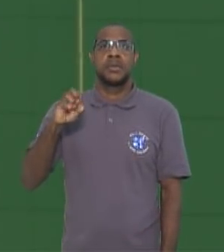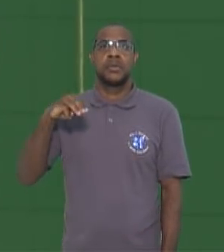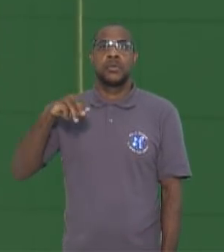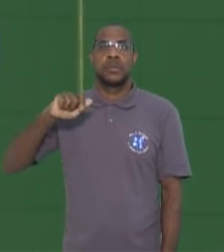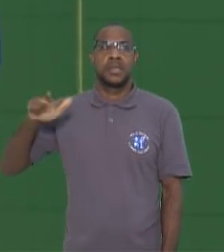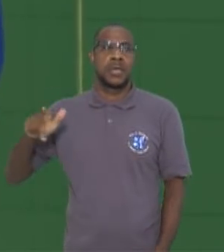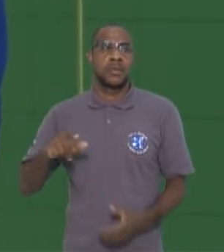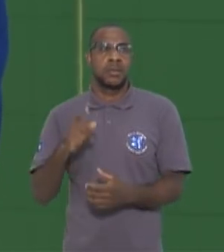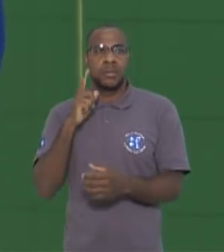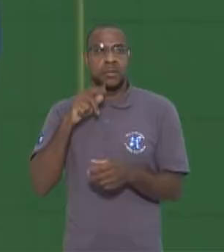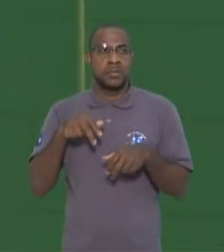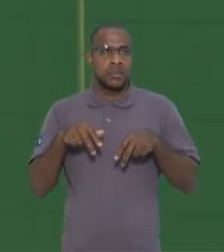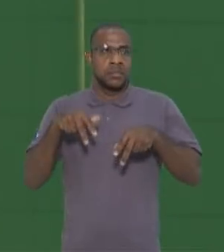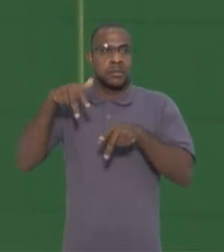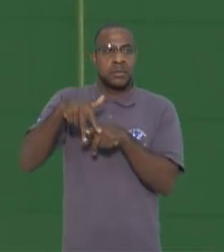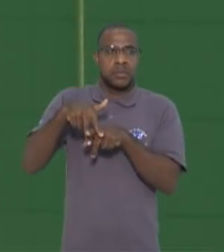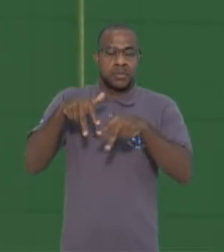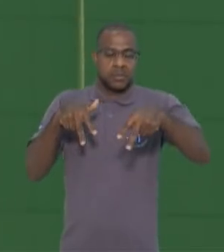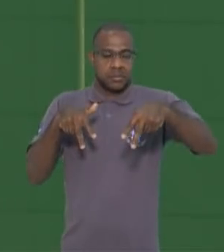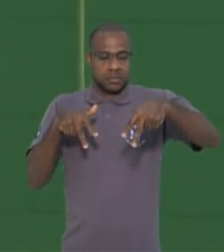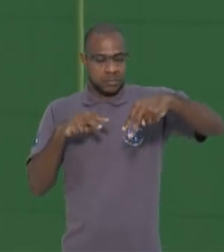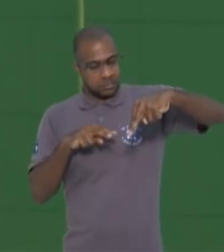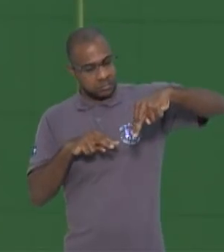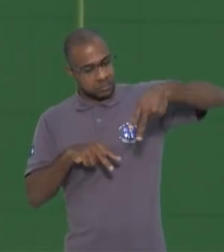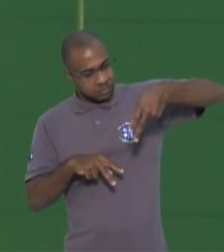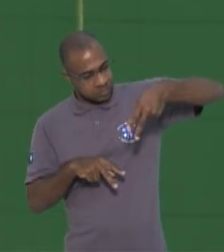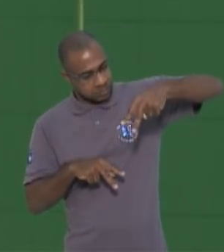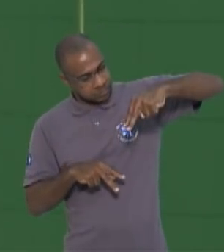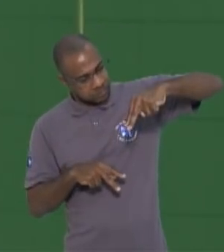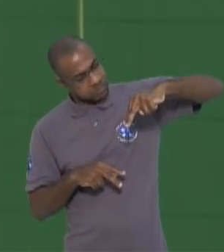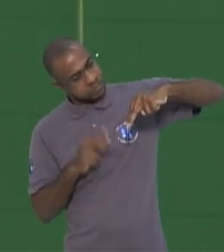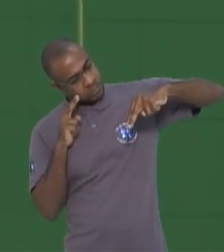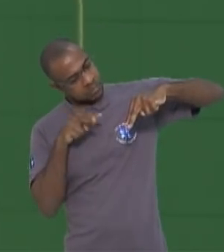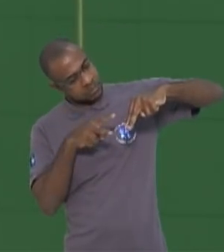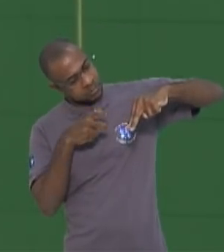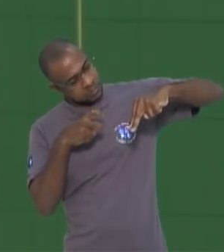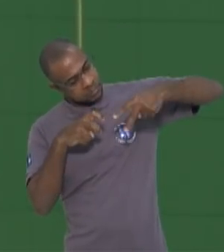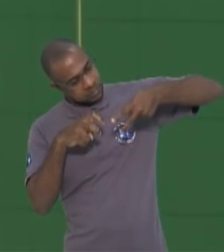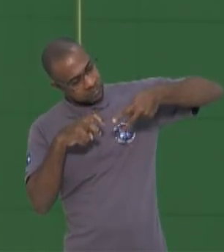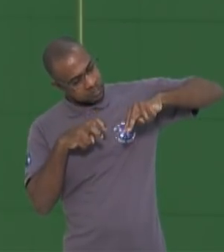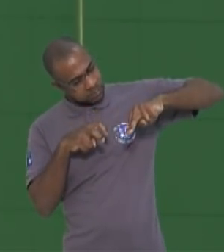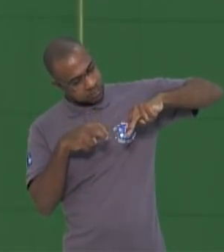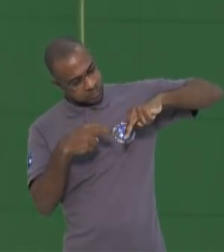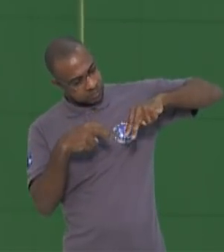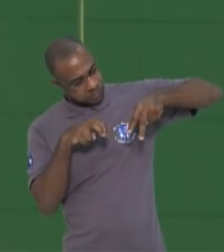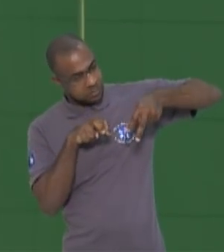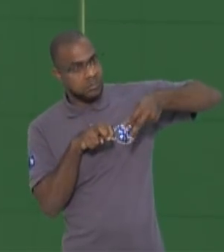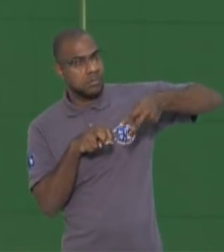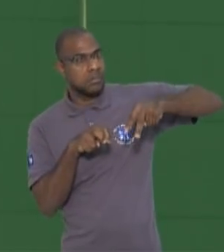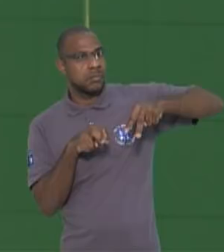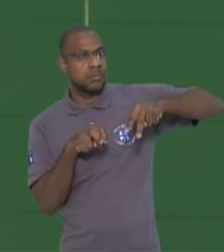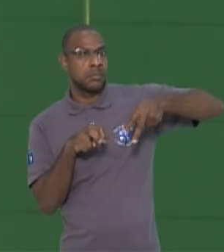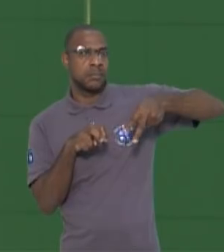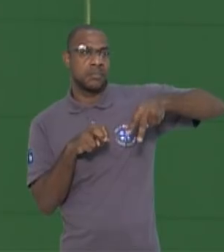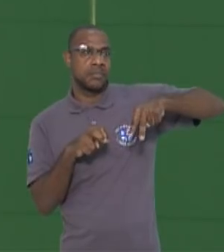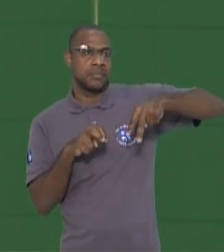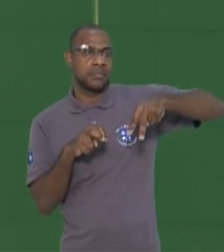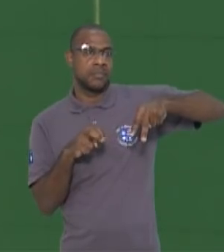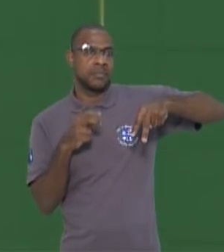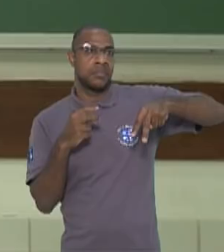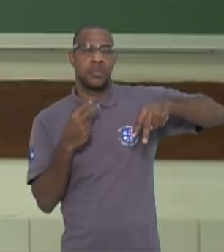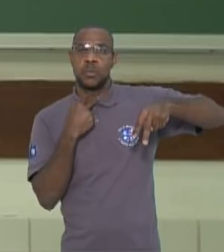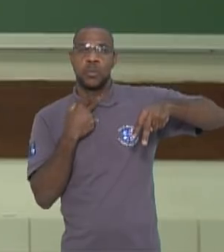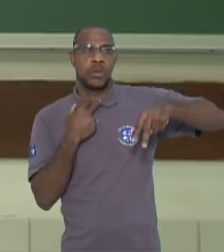desse objeto, eu consigo observar ele de vários ângulos. Para vocês ele não é tridimensional, porque vocês não podem fazer isso, mas vocês estão